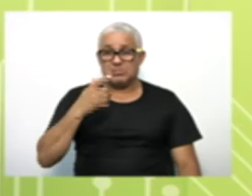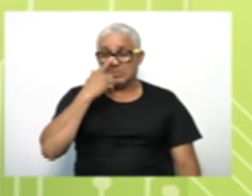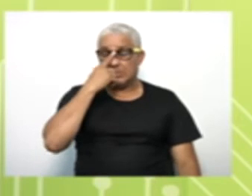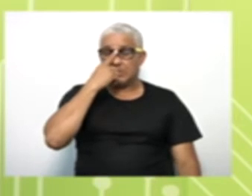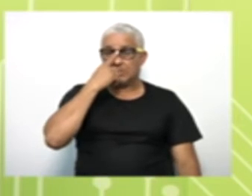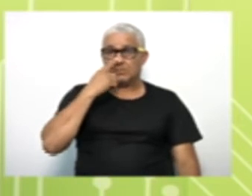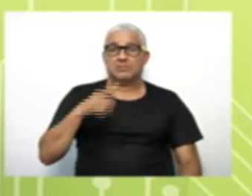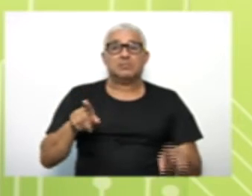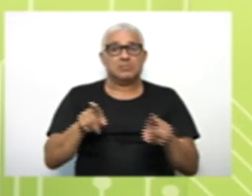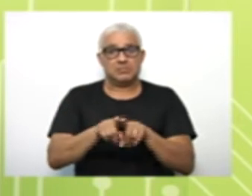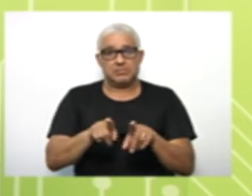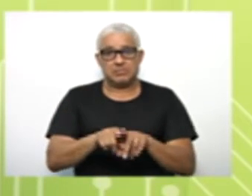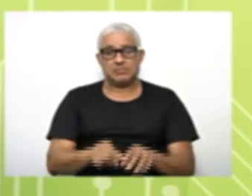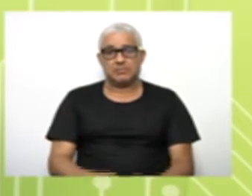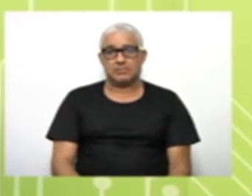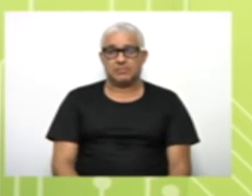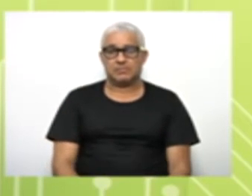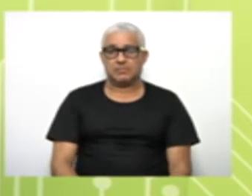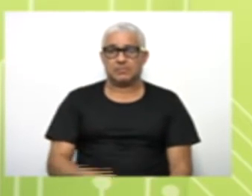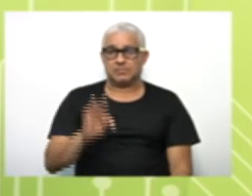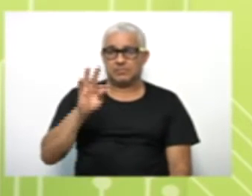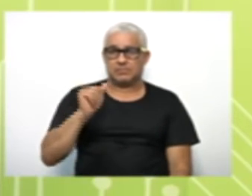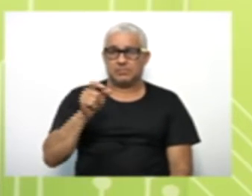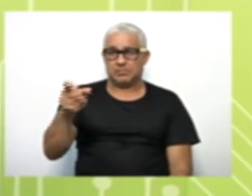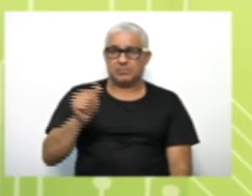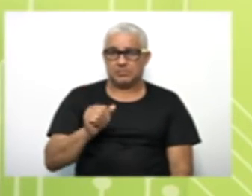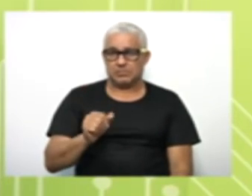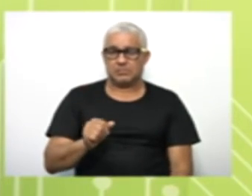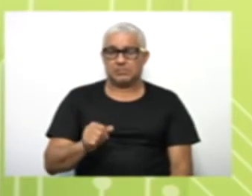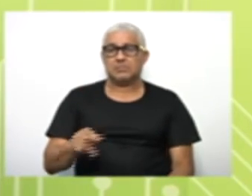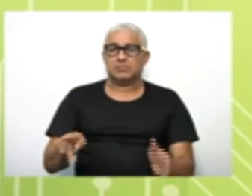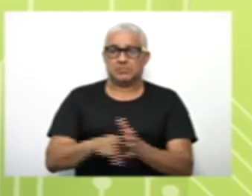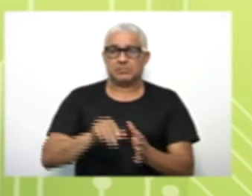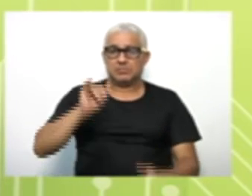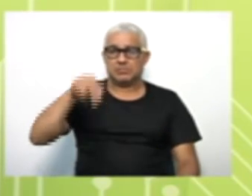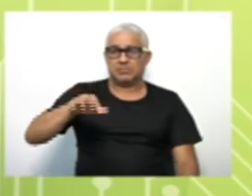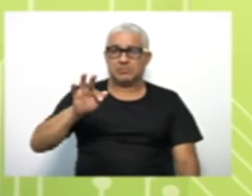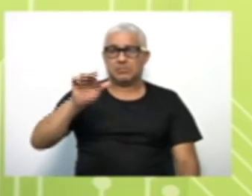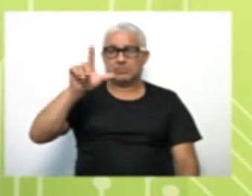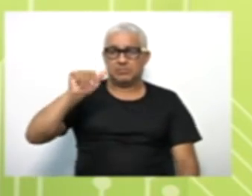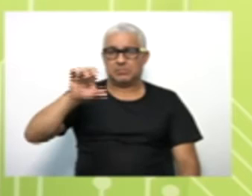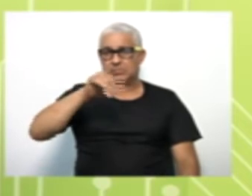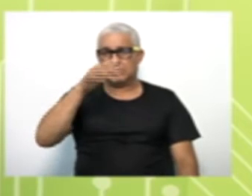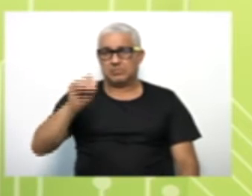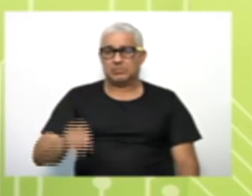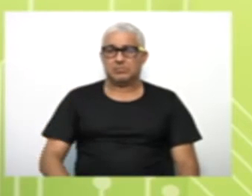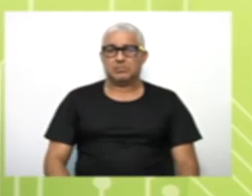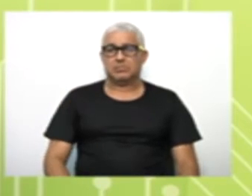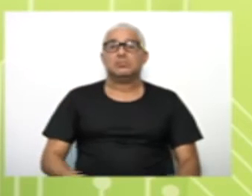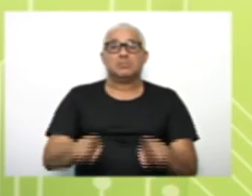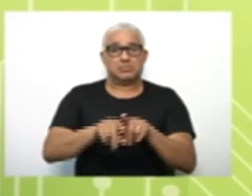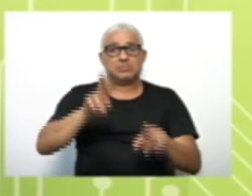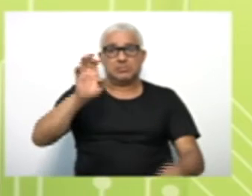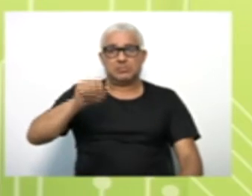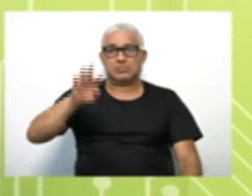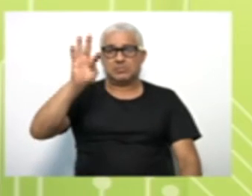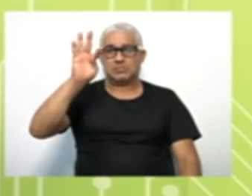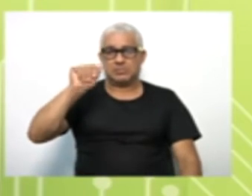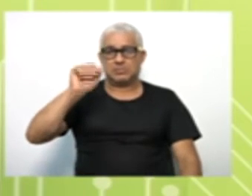levando em consideração a taxa de inflação e a possível rentabilidade que você vai ter. Uma